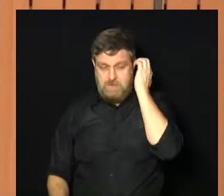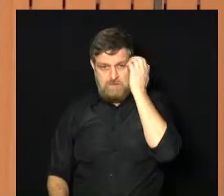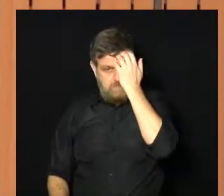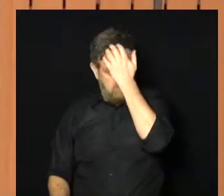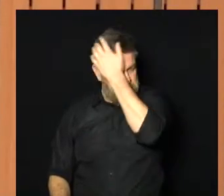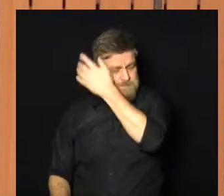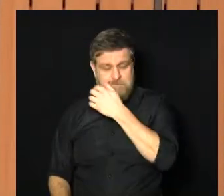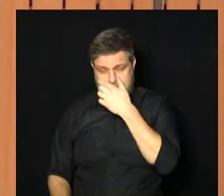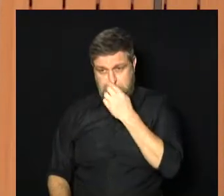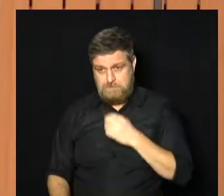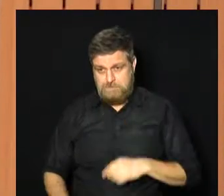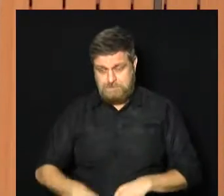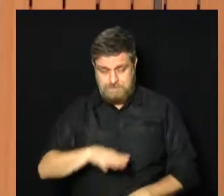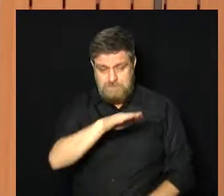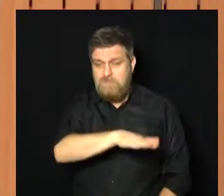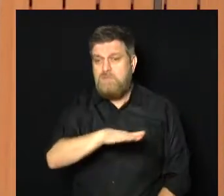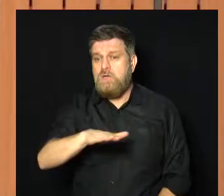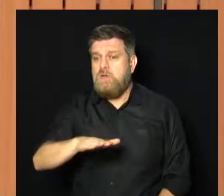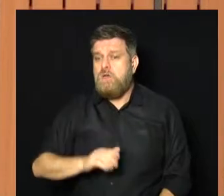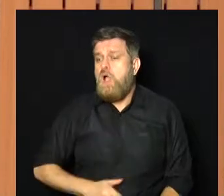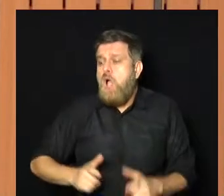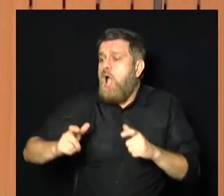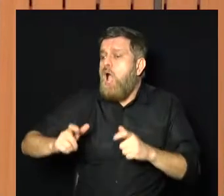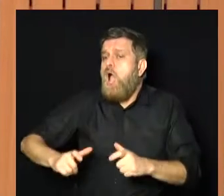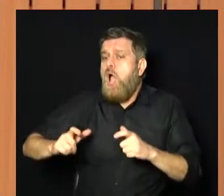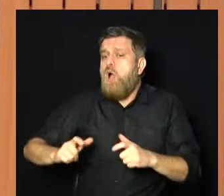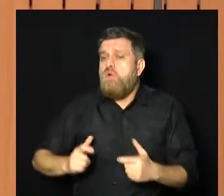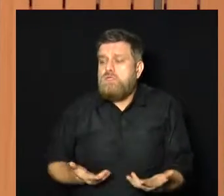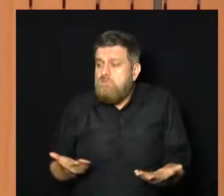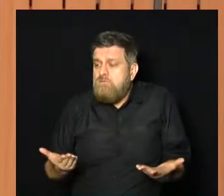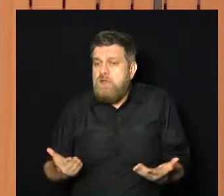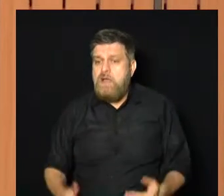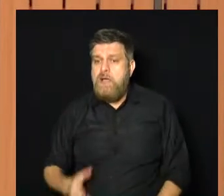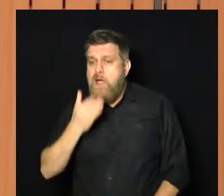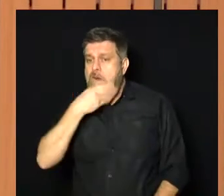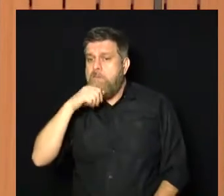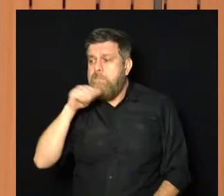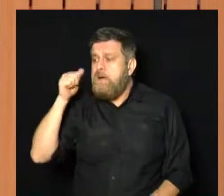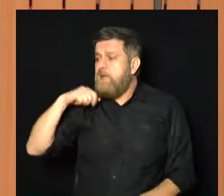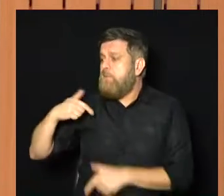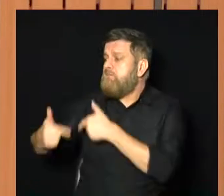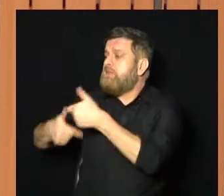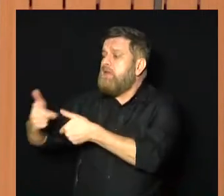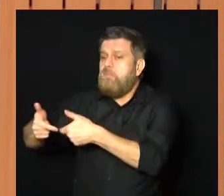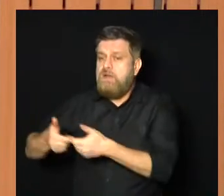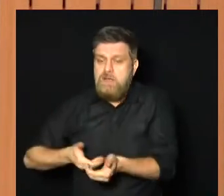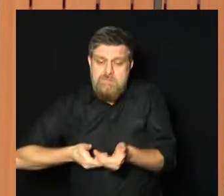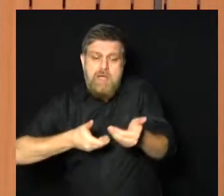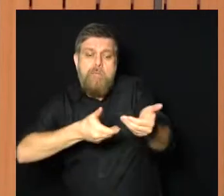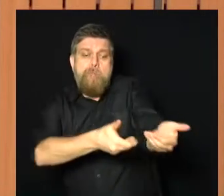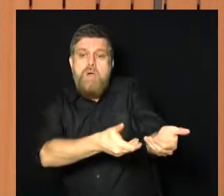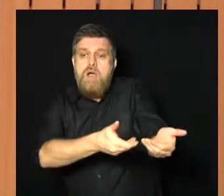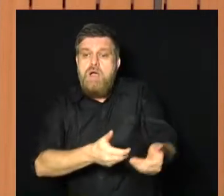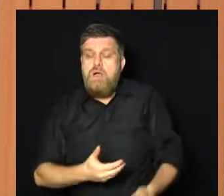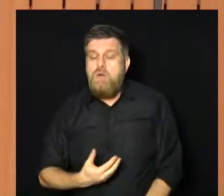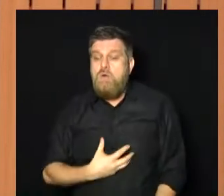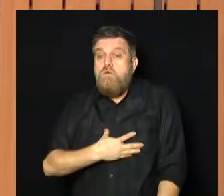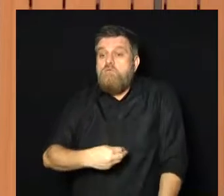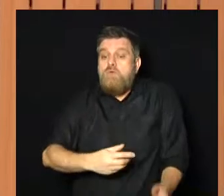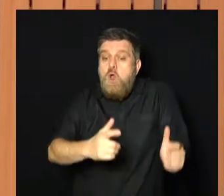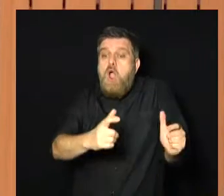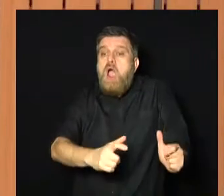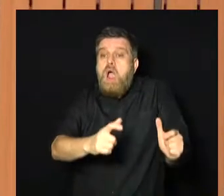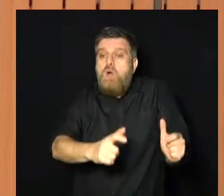onde ficarão as crianças no período em que os pais precisam voltar a trabalhar, né? É evidente que